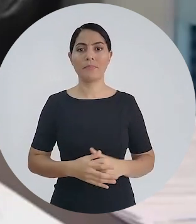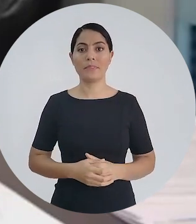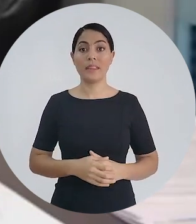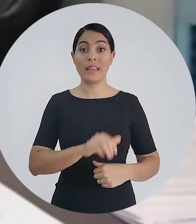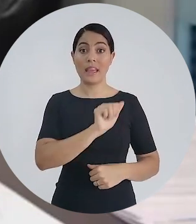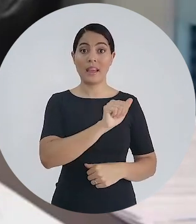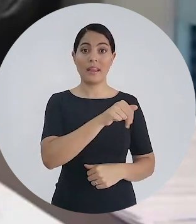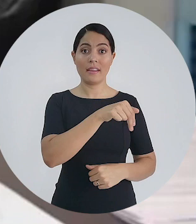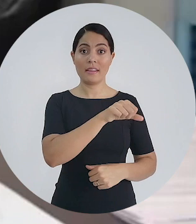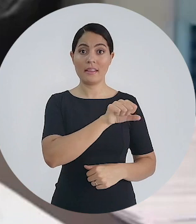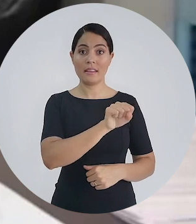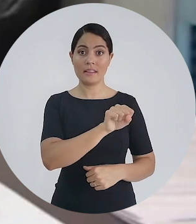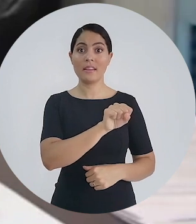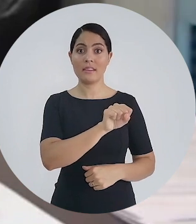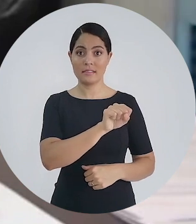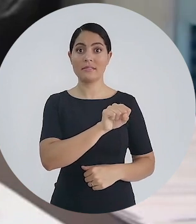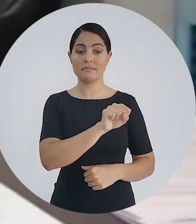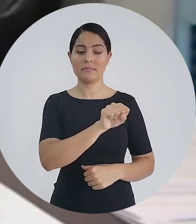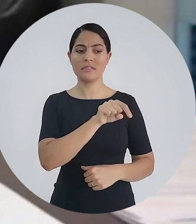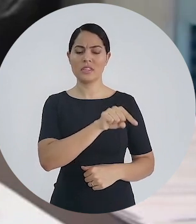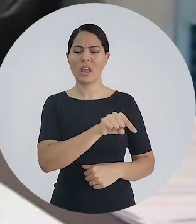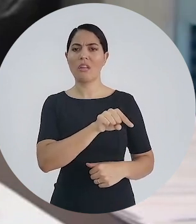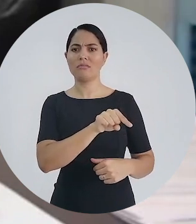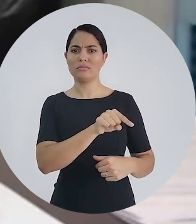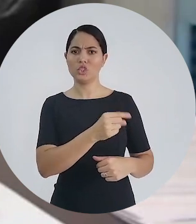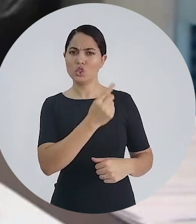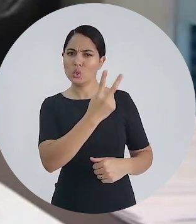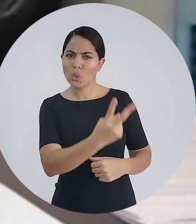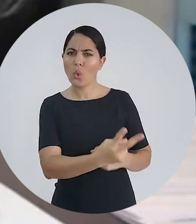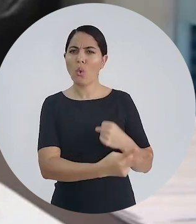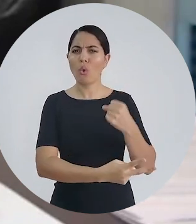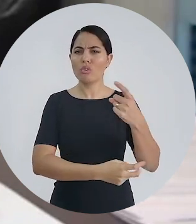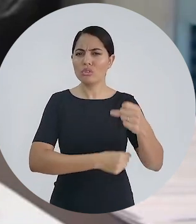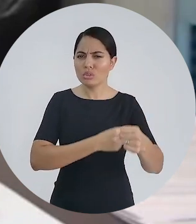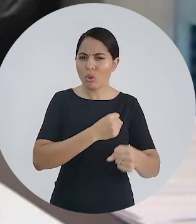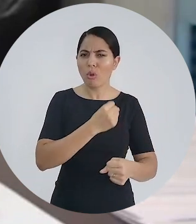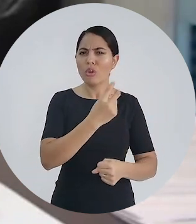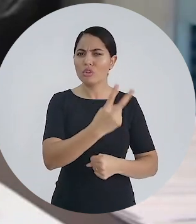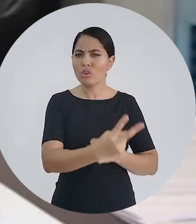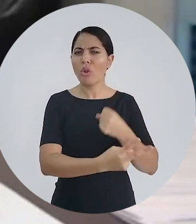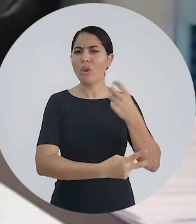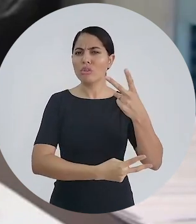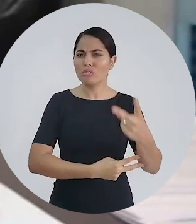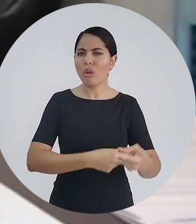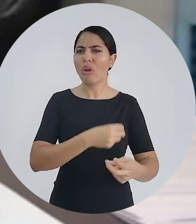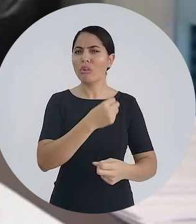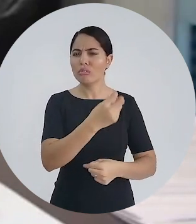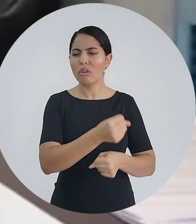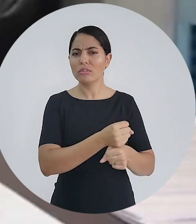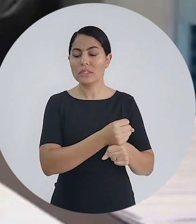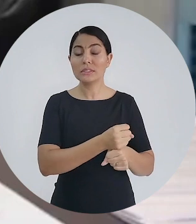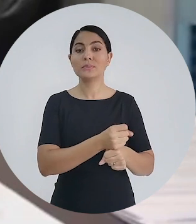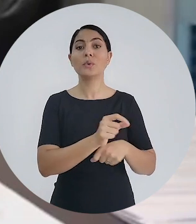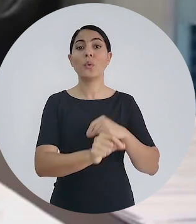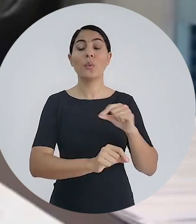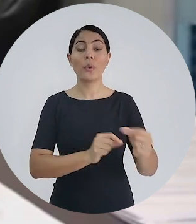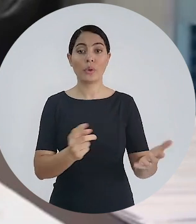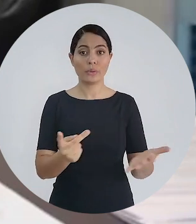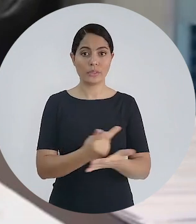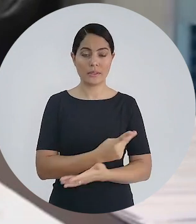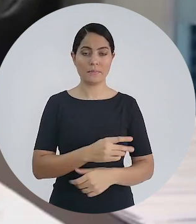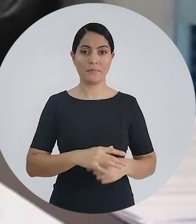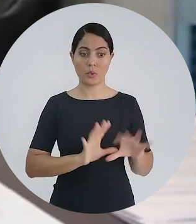de 2 em 2 anos, ela vem atualizando esse rol. Então, de 2 em 2 anos, a diretoria colegiada da ANS